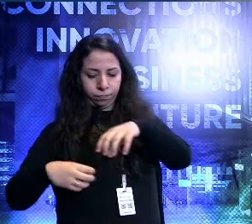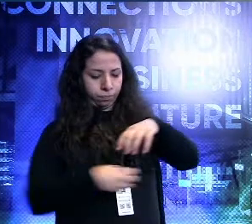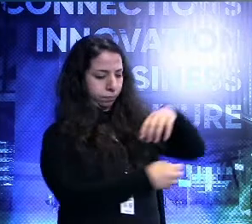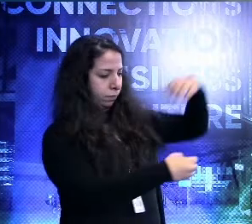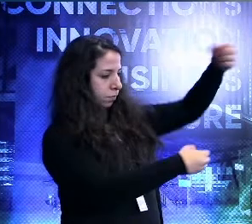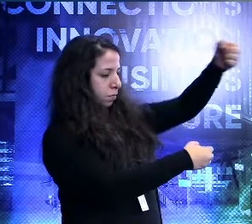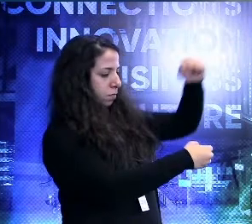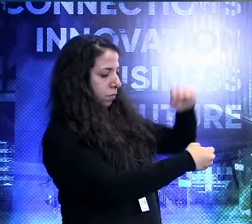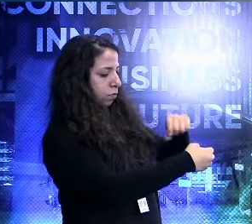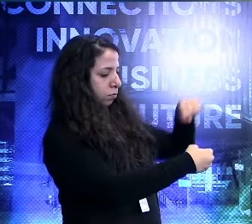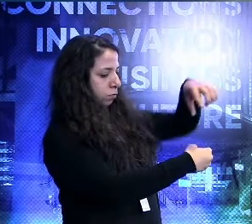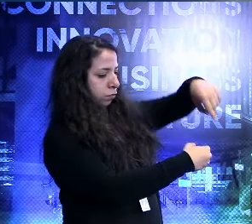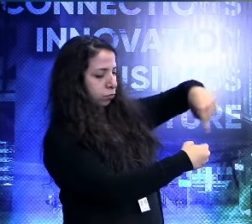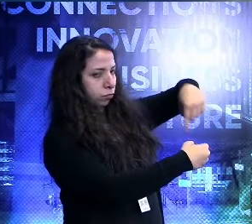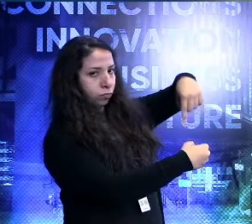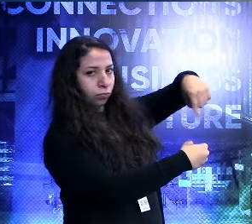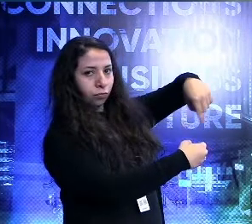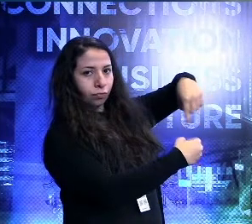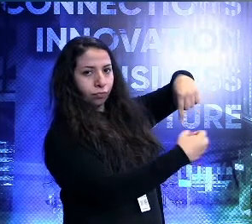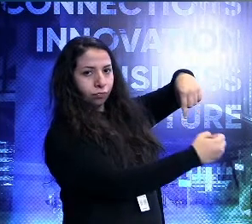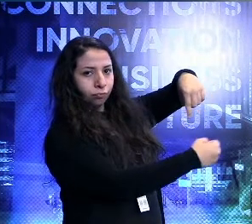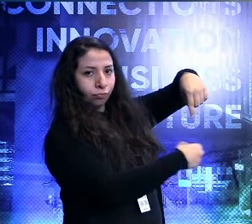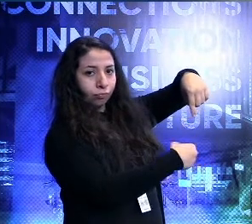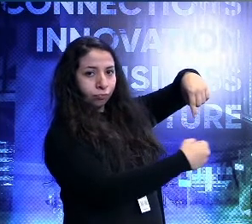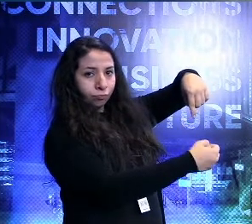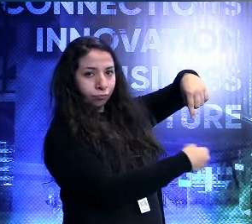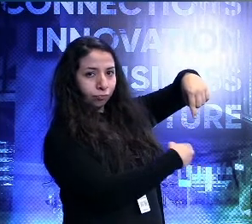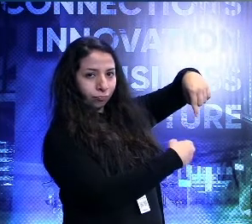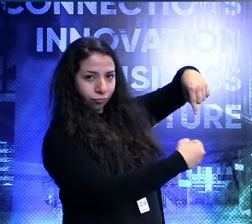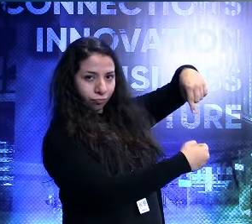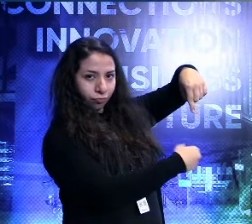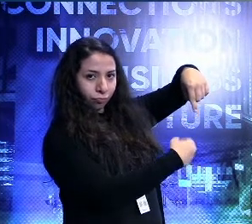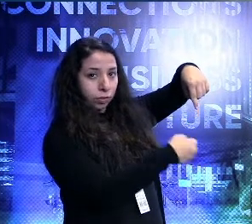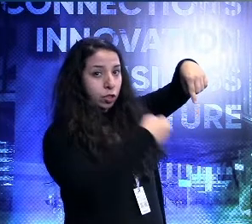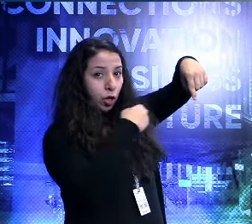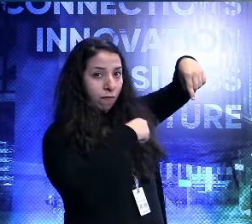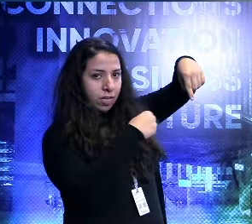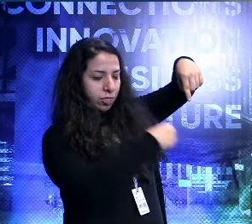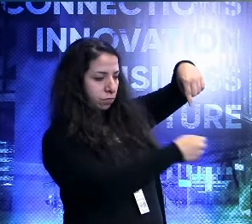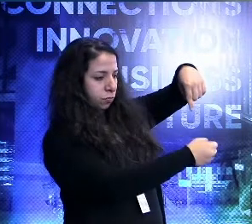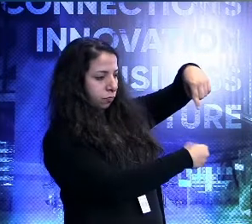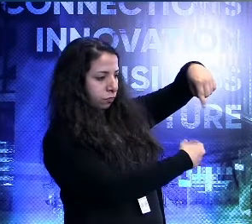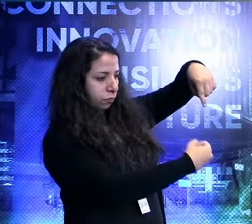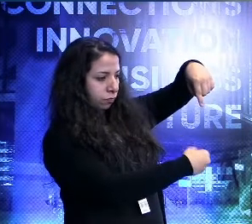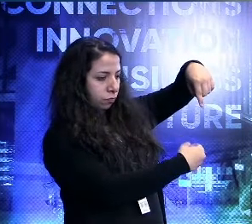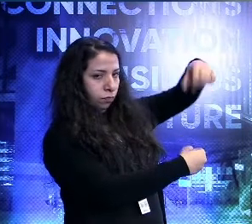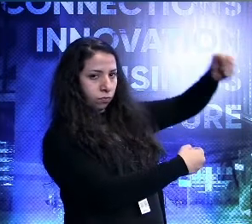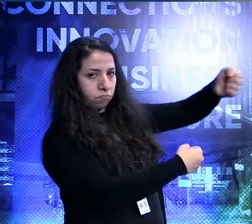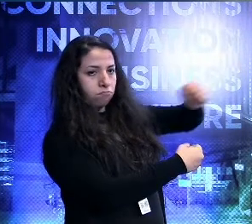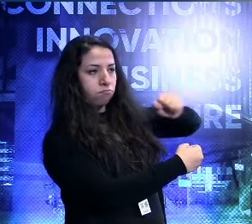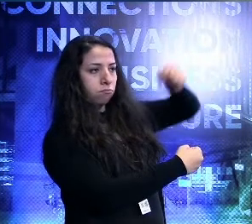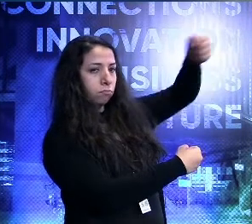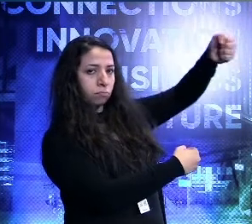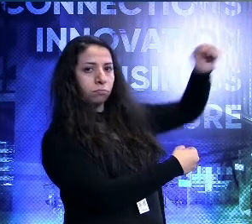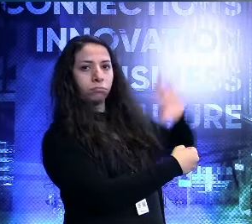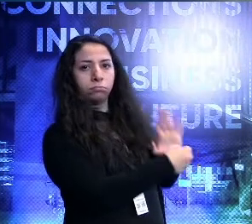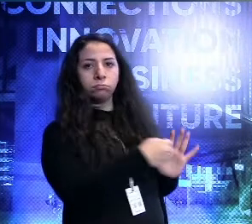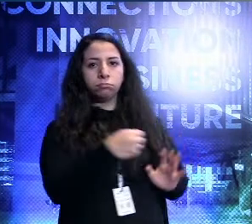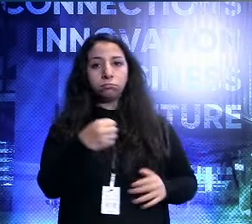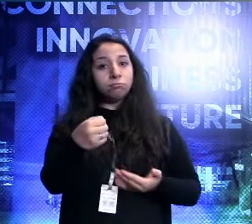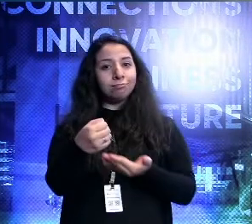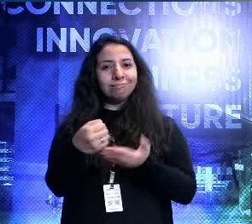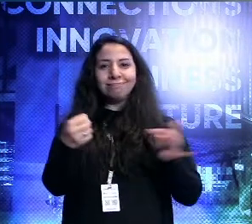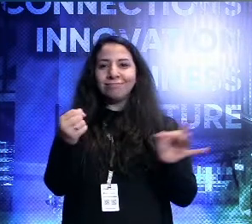na posição, vai girando para fazer aquele movimento bonito do sorvete da casquinha e pronto.